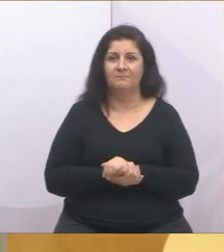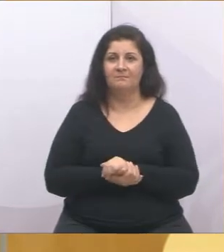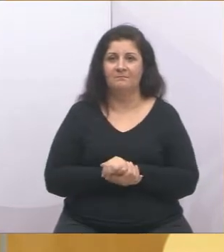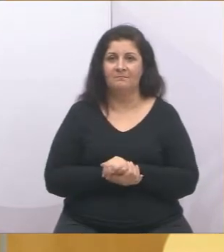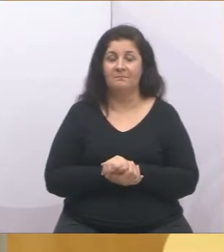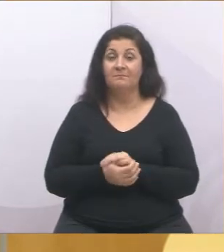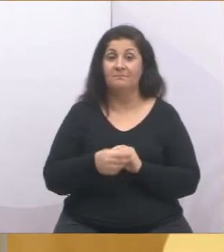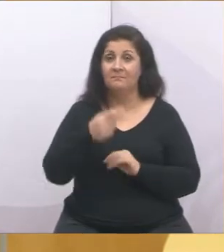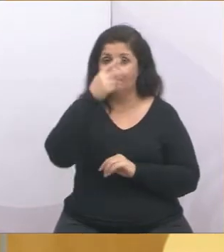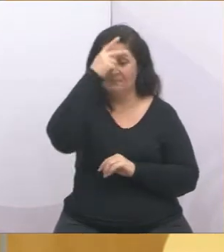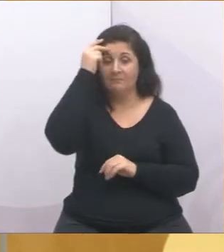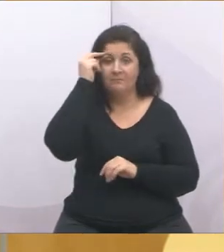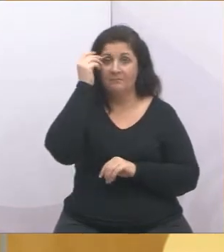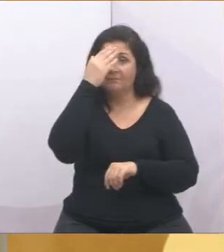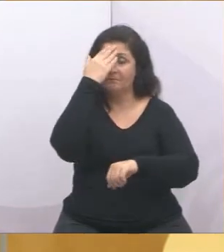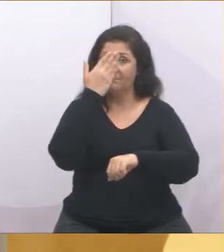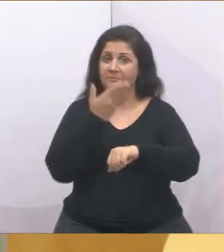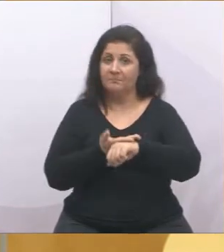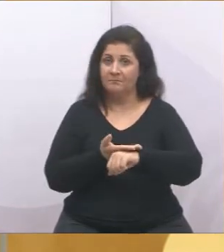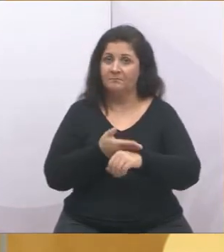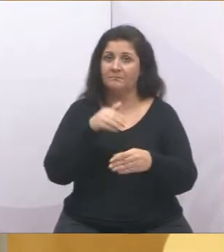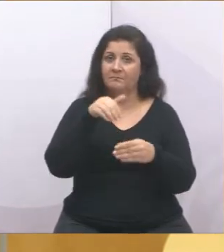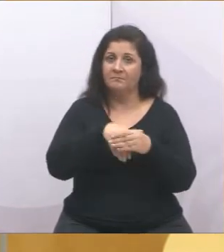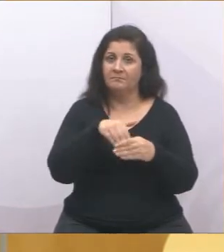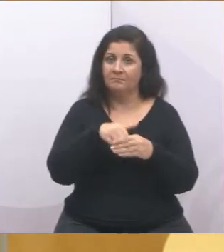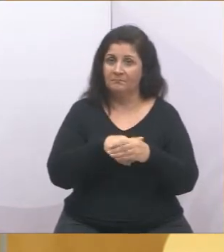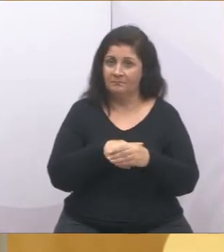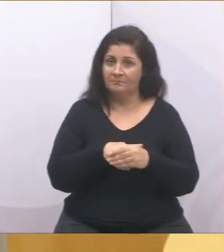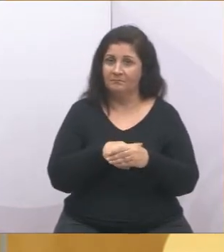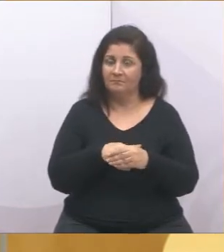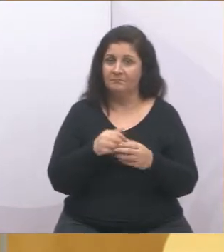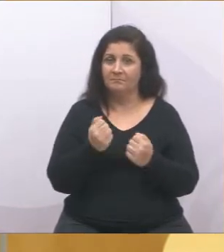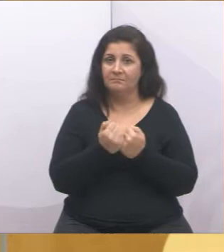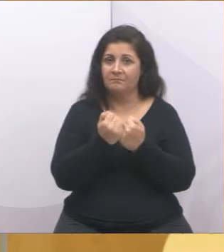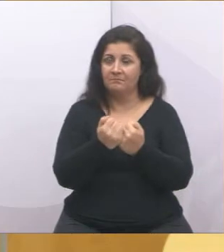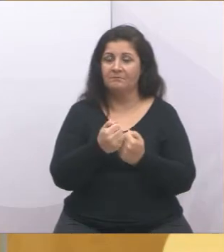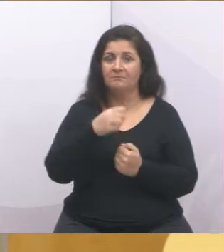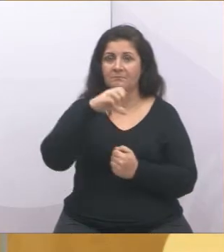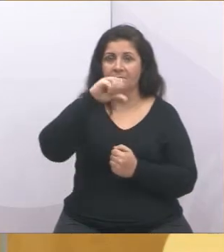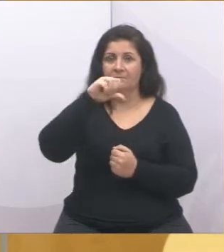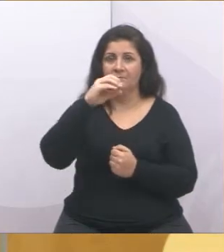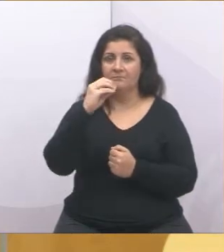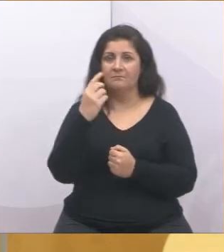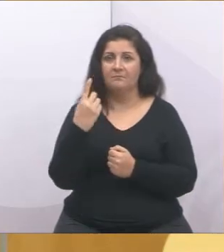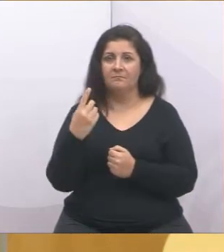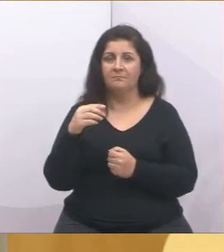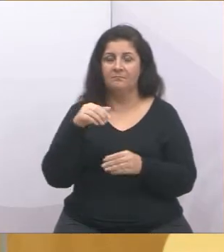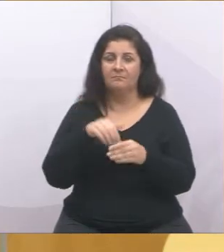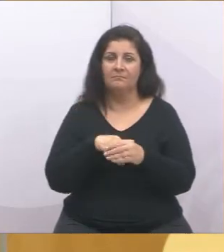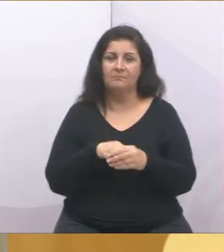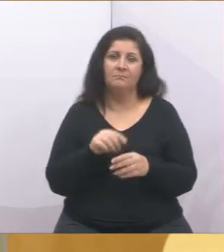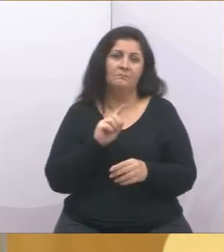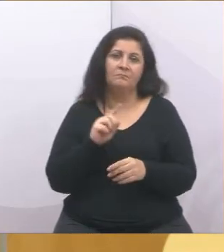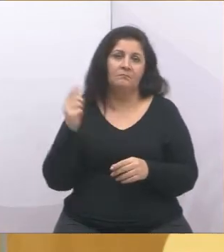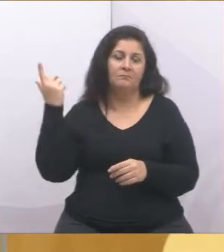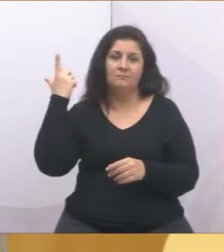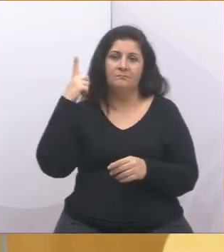que confiaram o seu voto de apoio, né? A Juarez Araújo, foram 901 votos. Não alcançamos